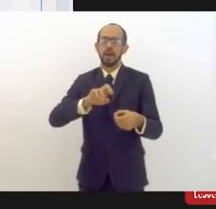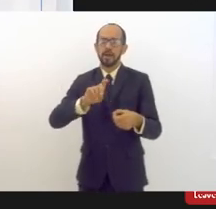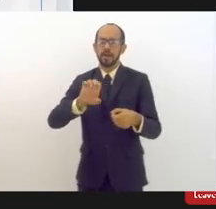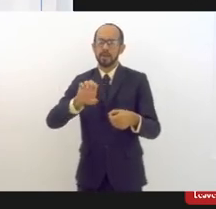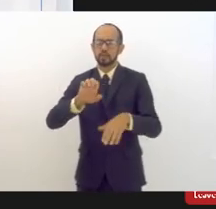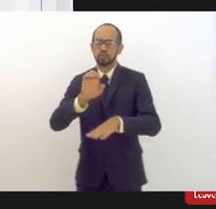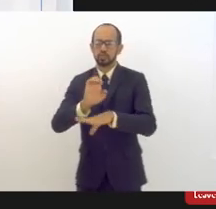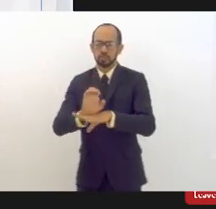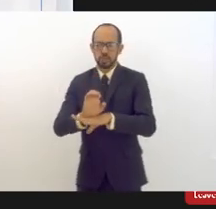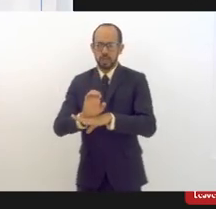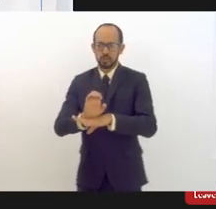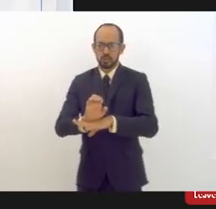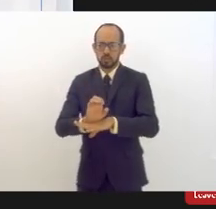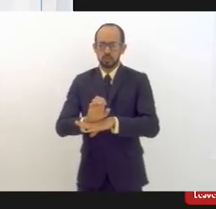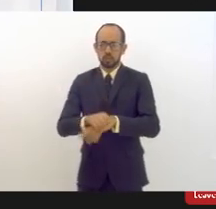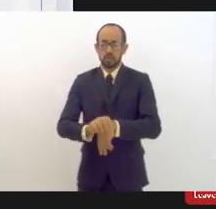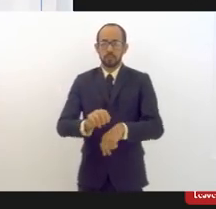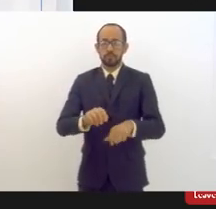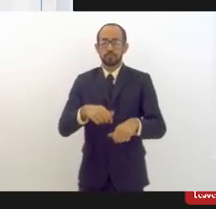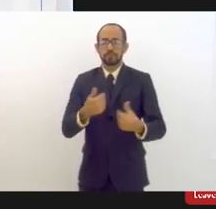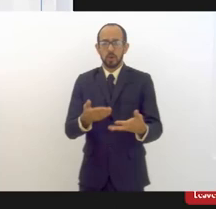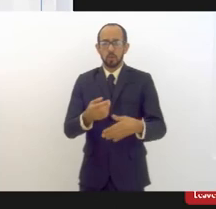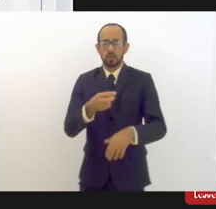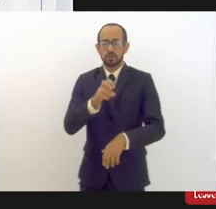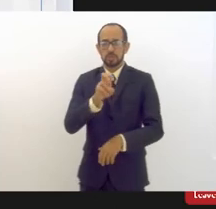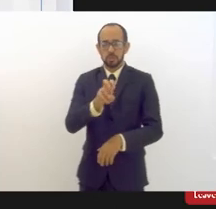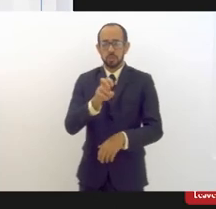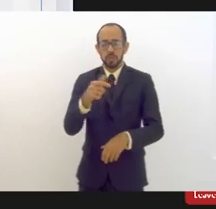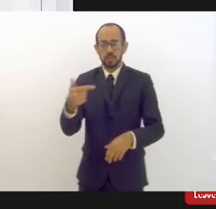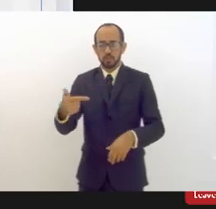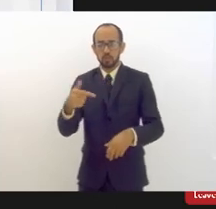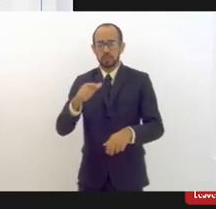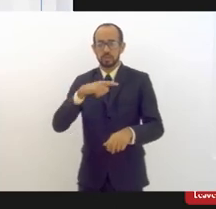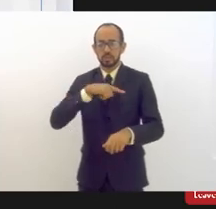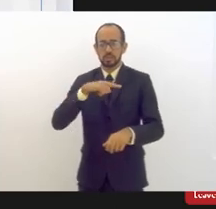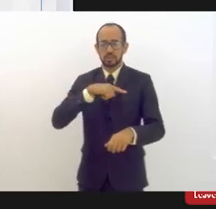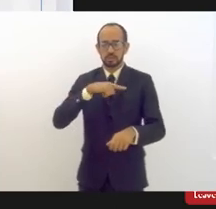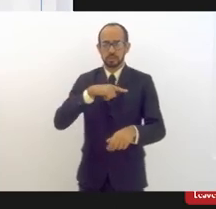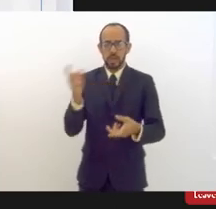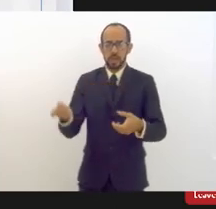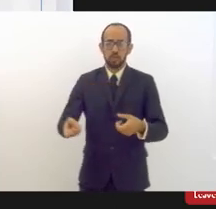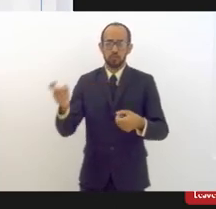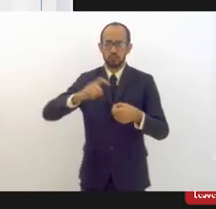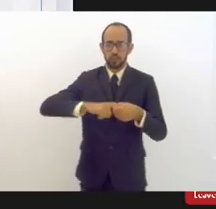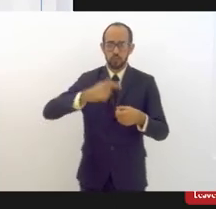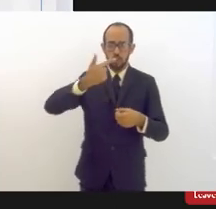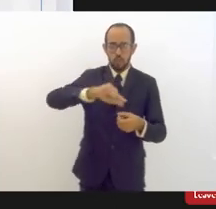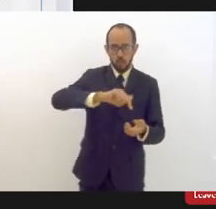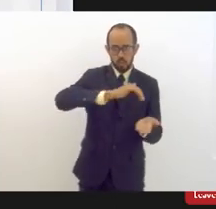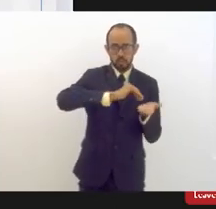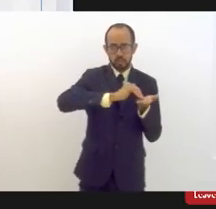Dessas, 52 têm a etapa estadual em outras secretarias,